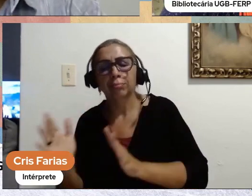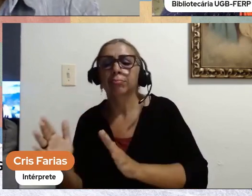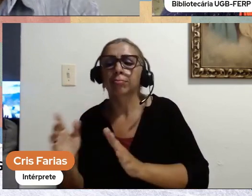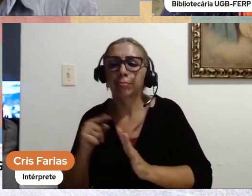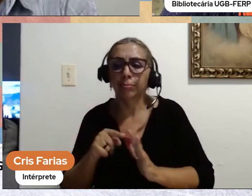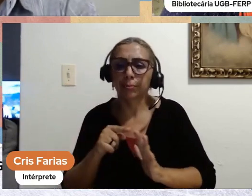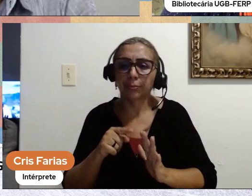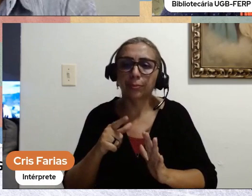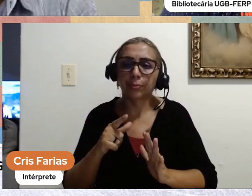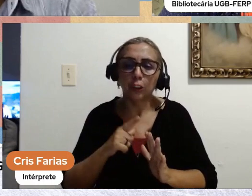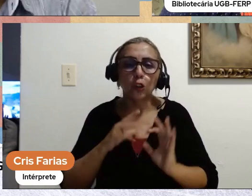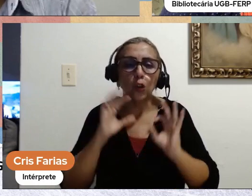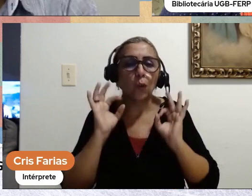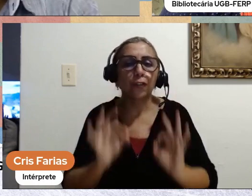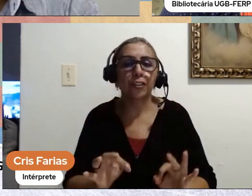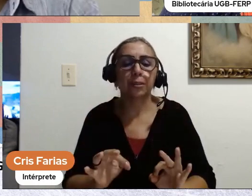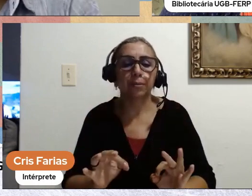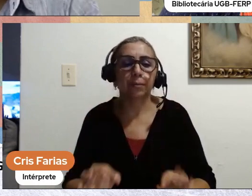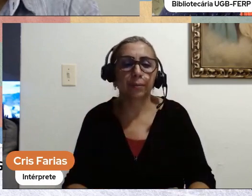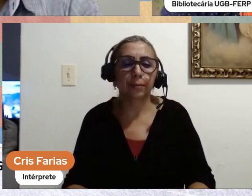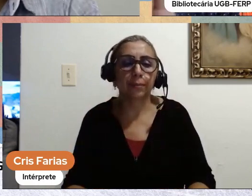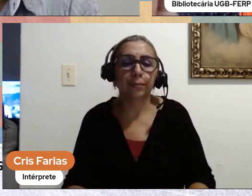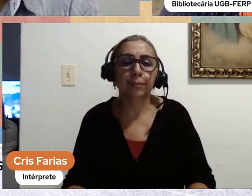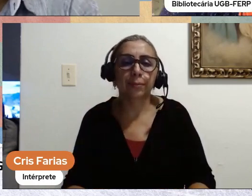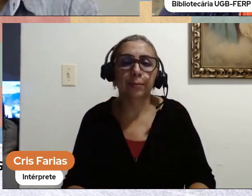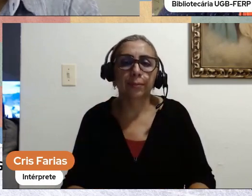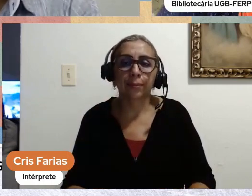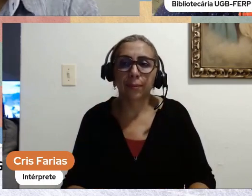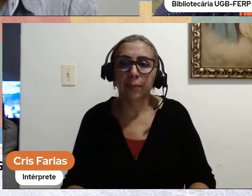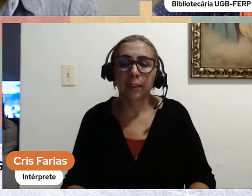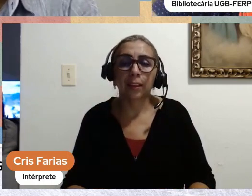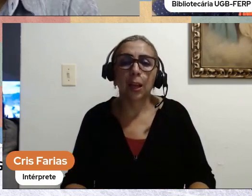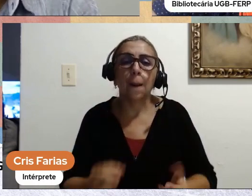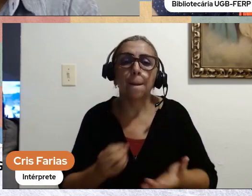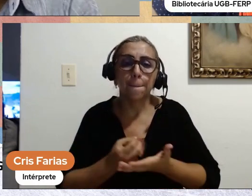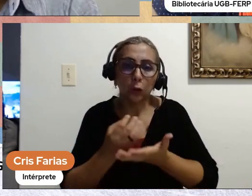ele se confirma, né? Então, assim, o podcast